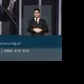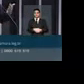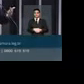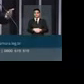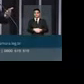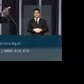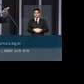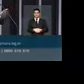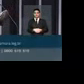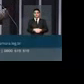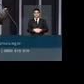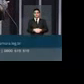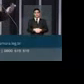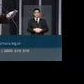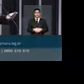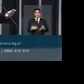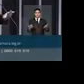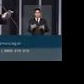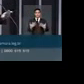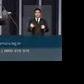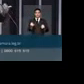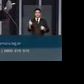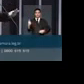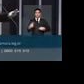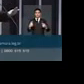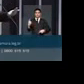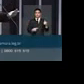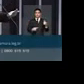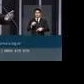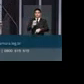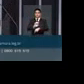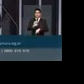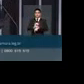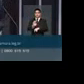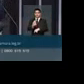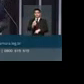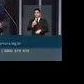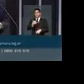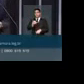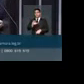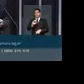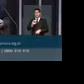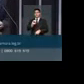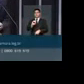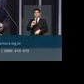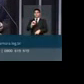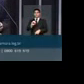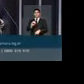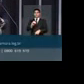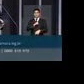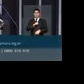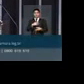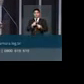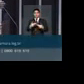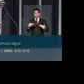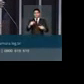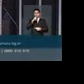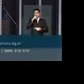Vamos agora debater o Estado do Rio de Janeiro, com os graves